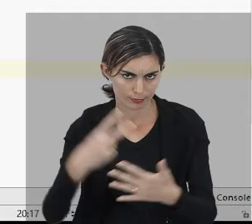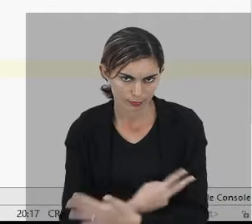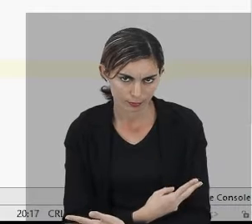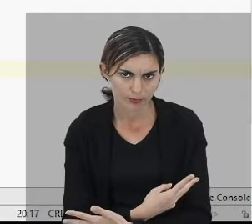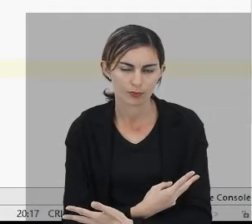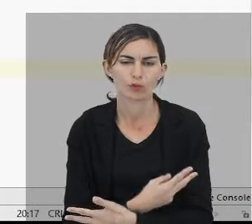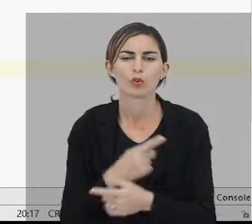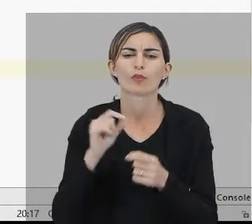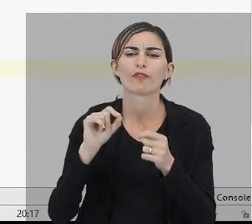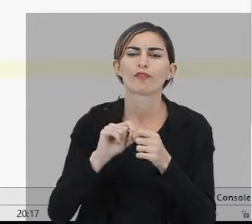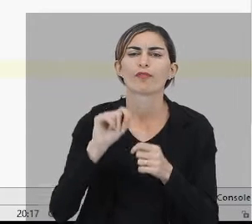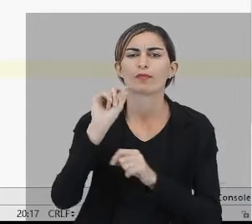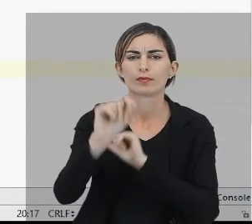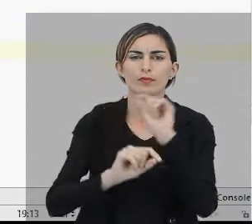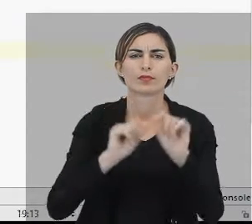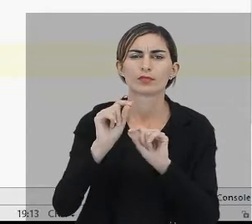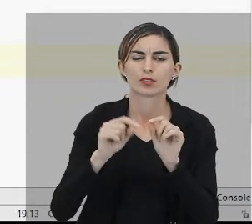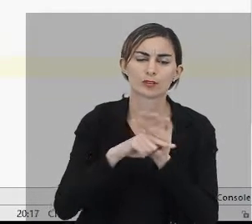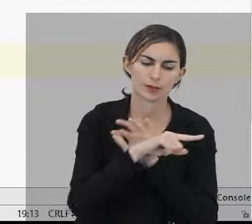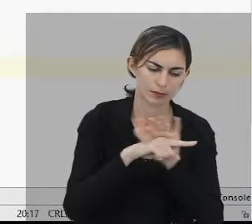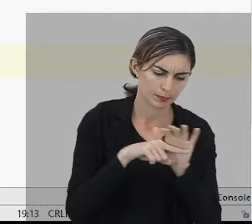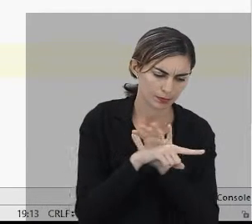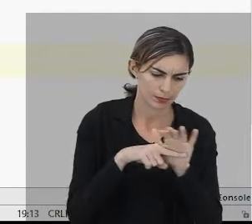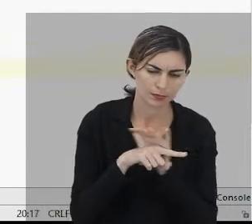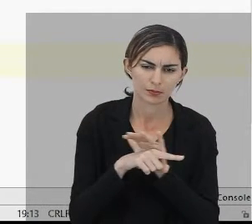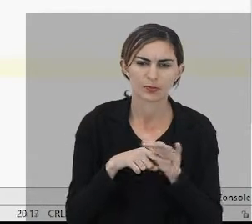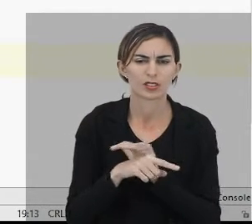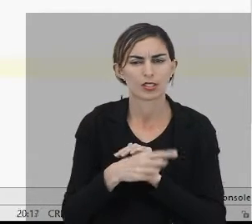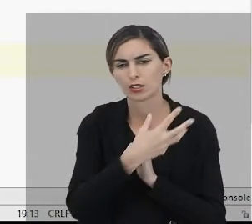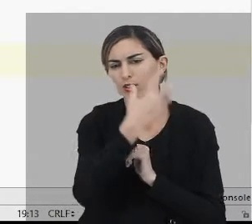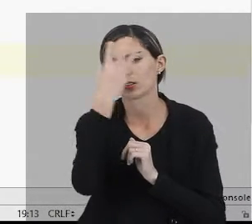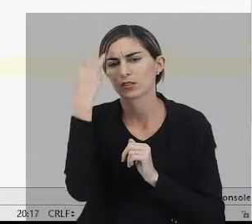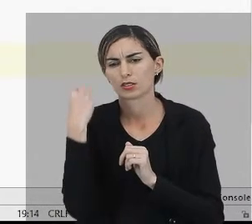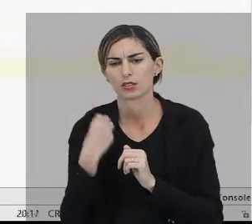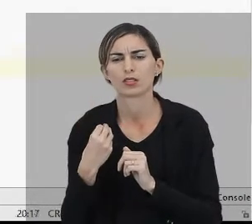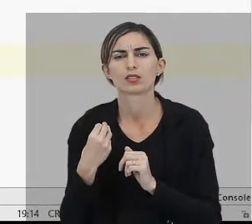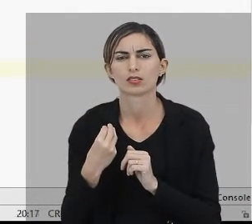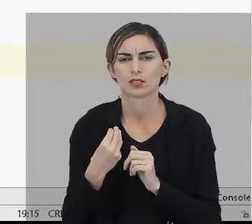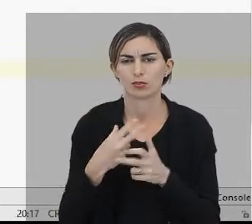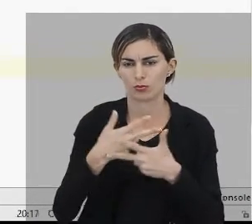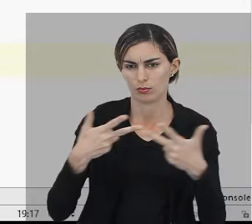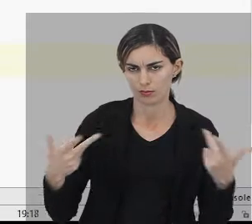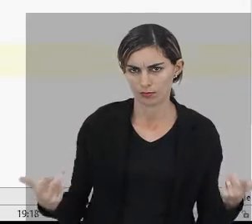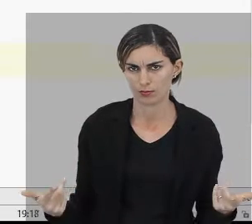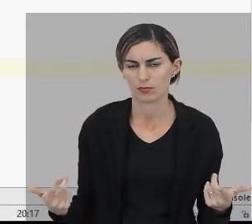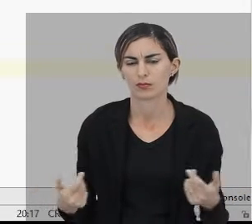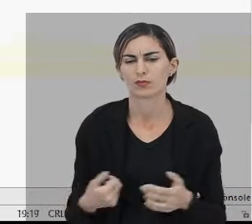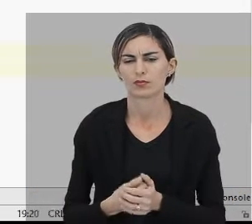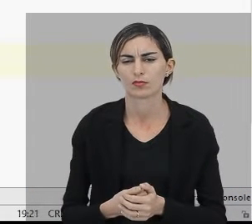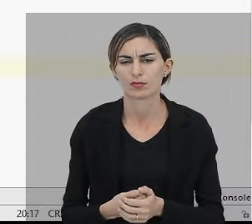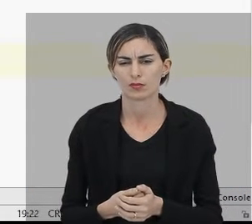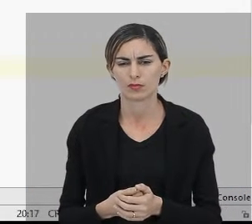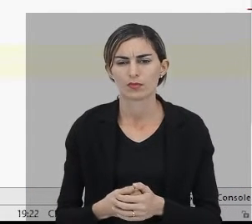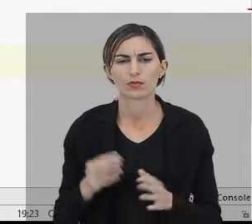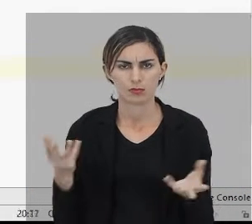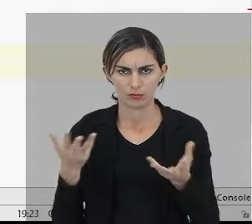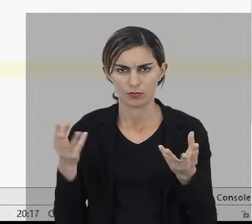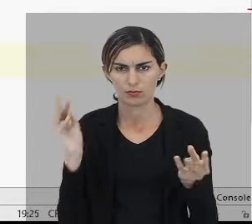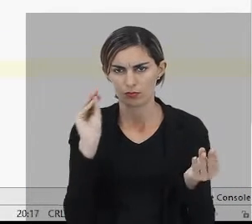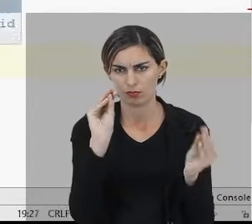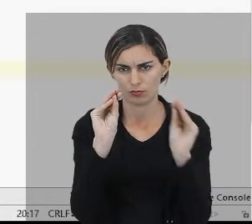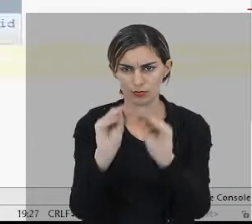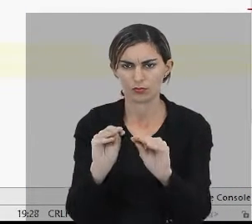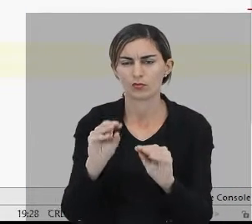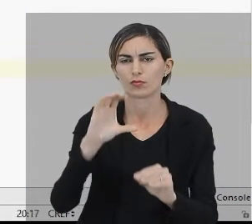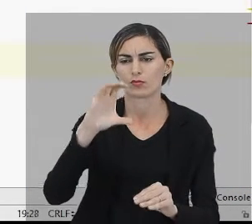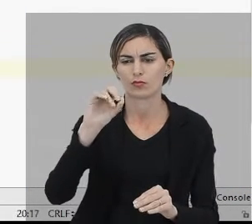primeira coisa que você faça é verificar se não esqueceu de fazer o incremento. eu vou colocar agora o código